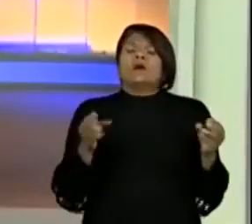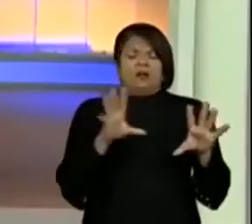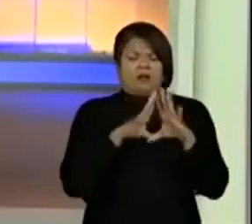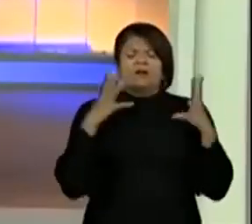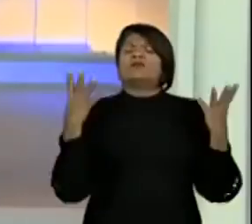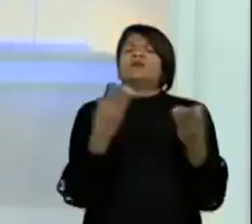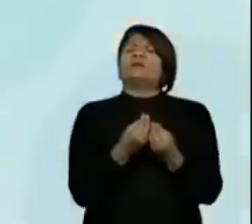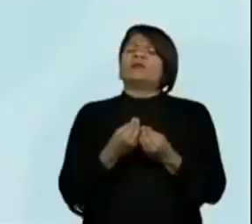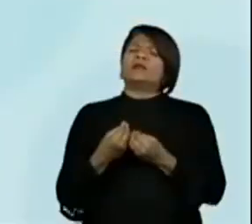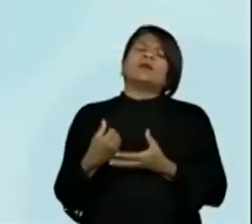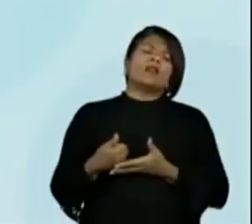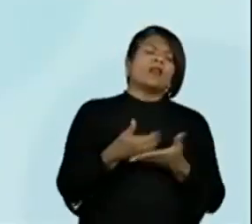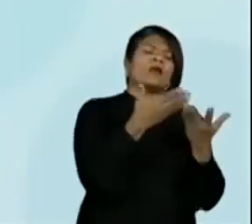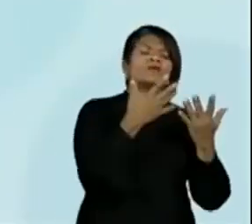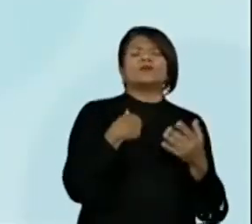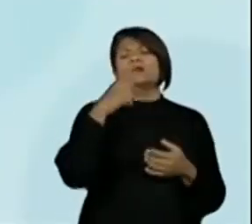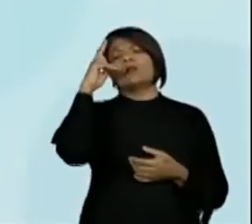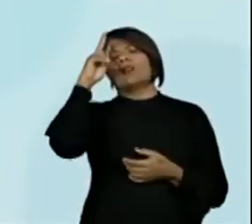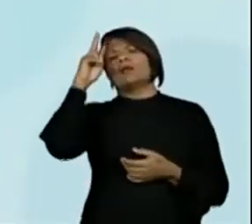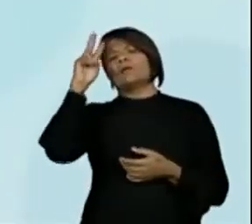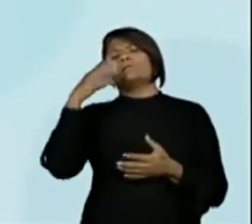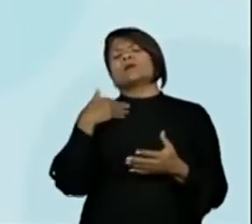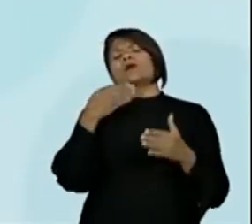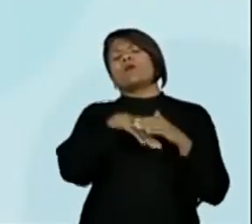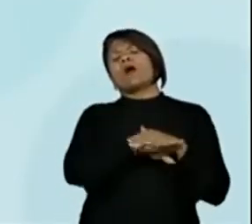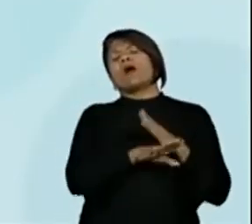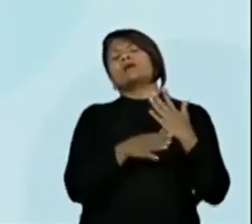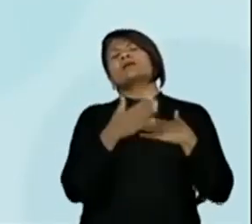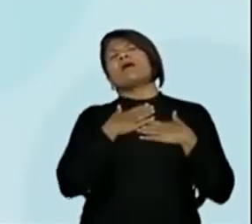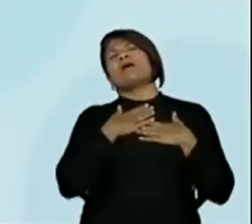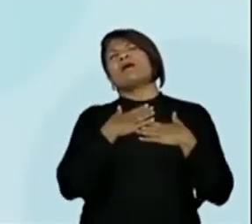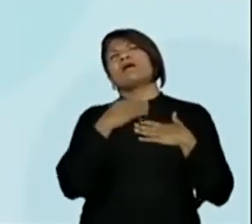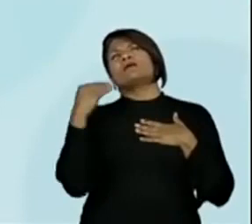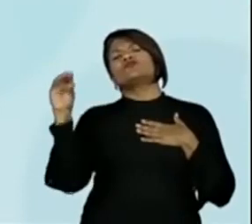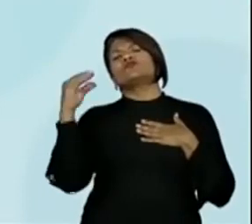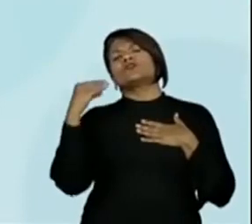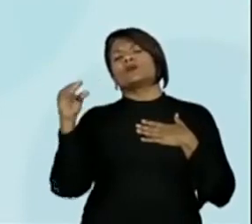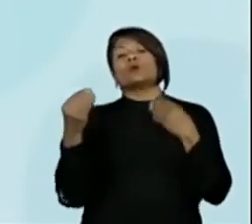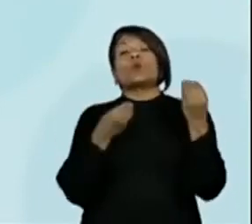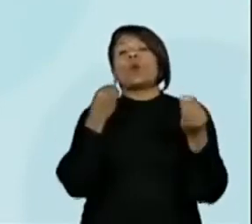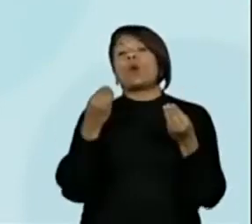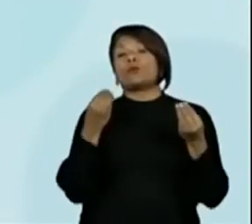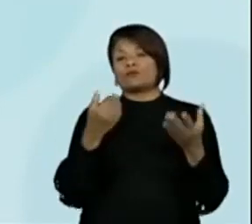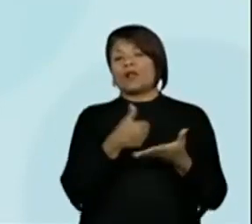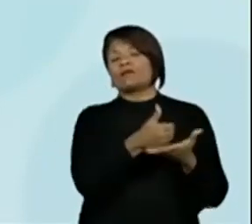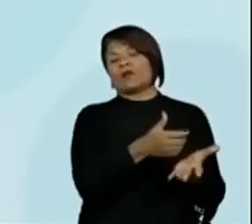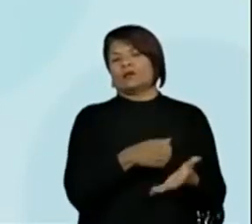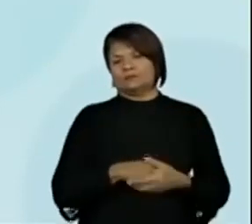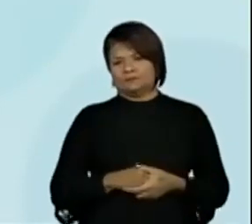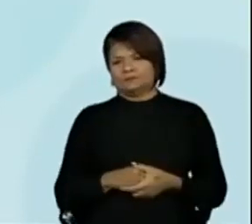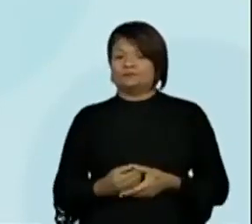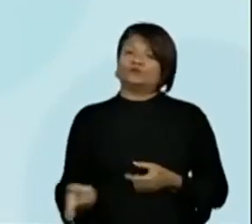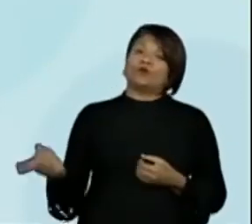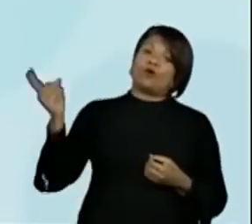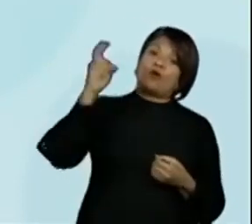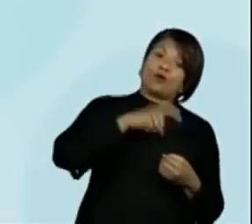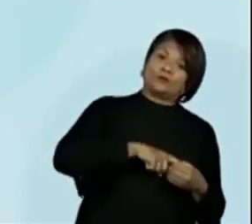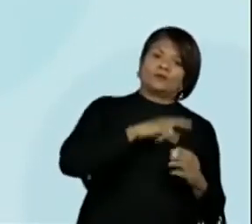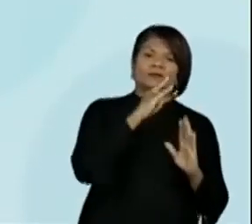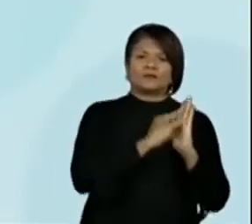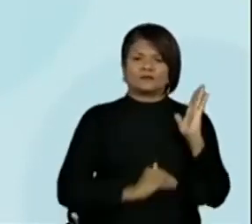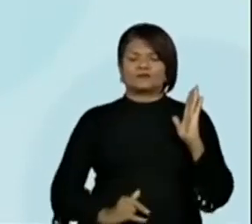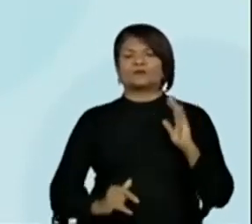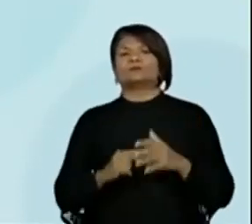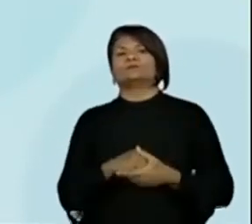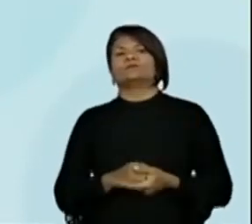levar para casa essa lembrança? Vamos para o terceiro parágrafo. Não tem problema voltar para o texto. A ideia é essa, ó. Para garantir